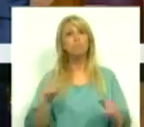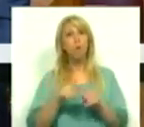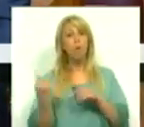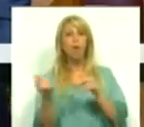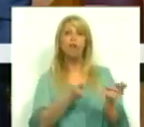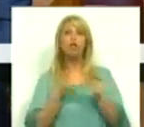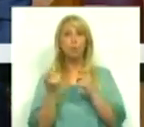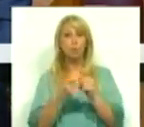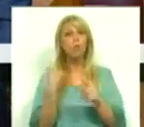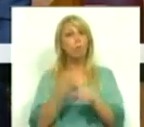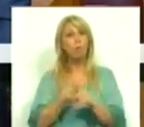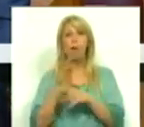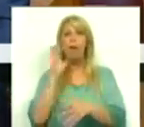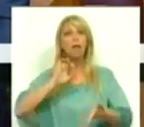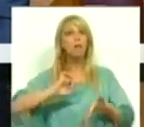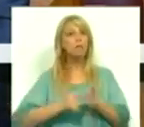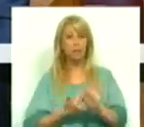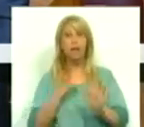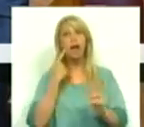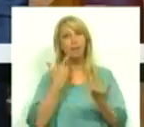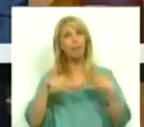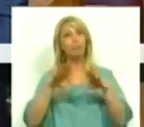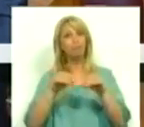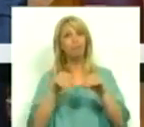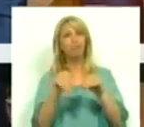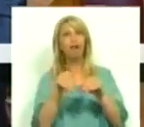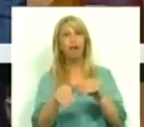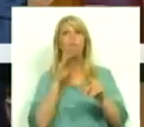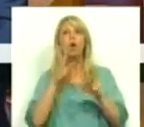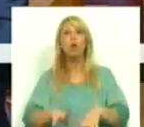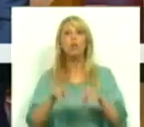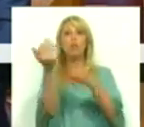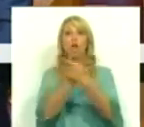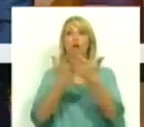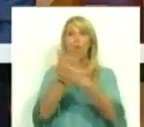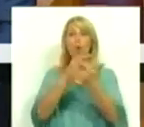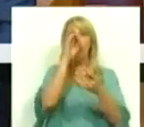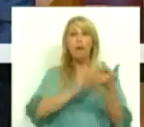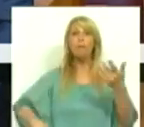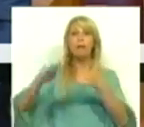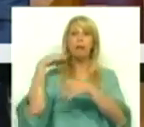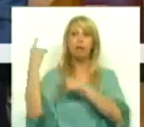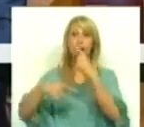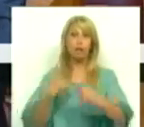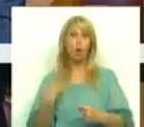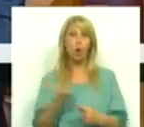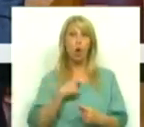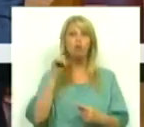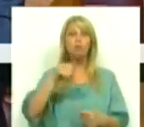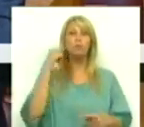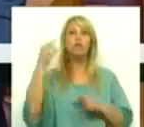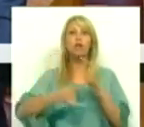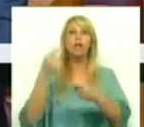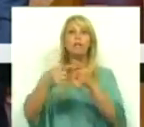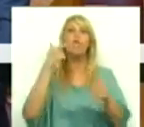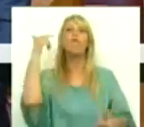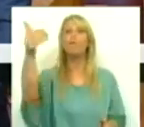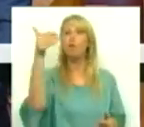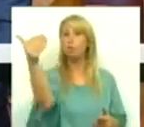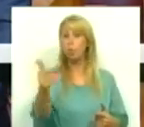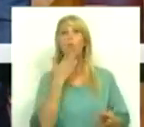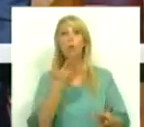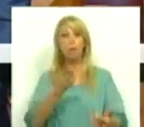escasso e essencial para o desenvolvimento social, económico e ambiental das nossas gerações e das gerações futuras, o que faz com que devamos ter